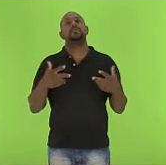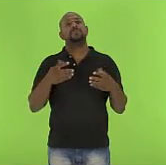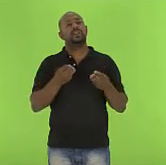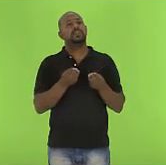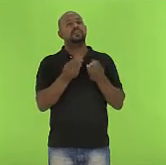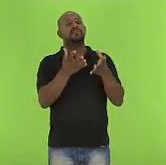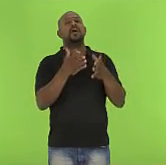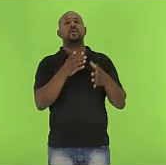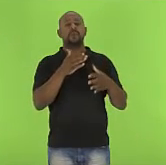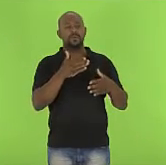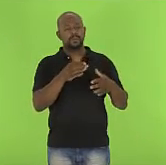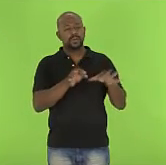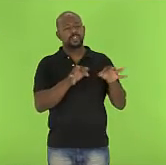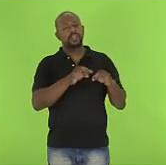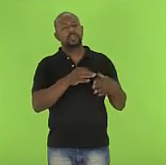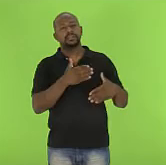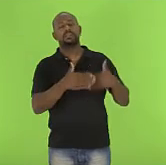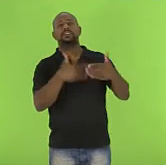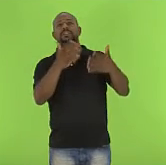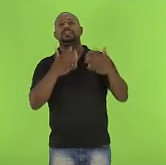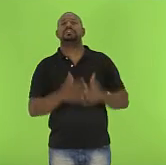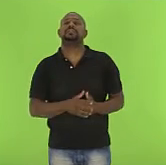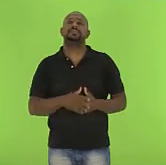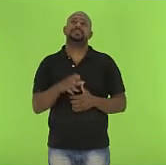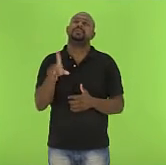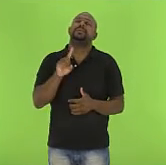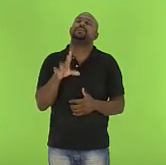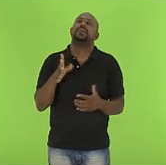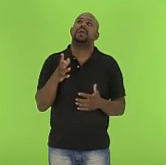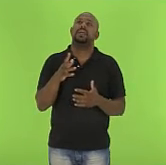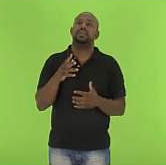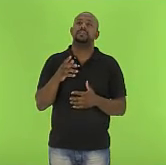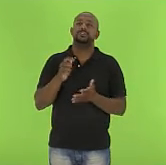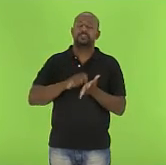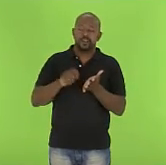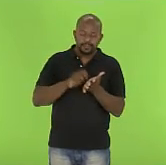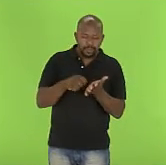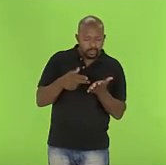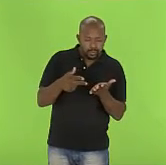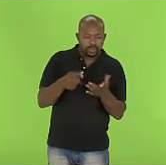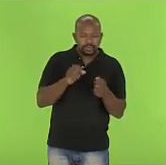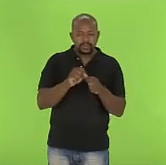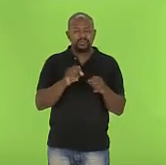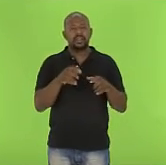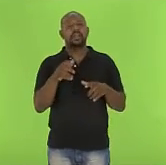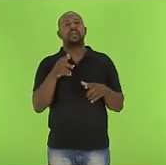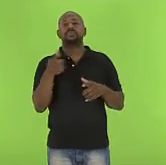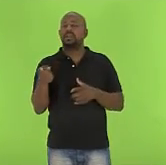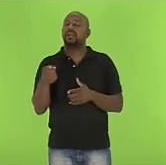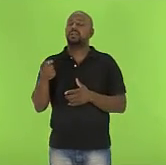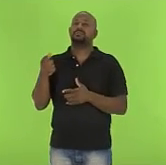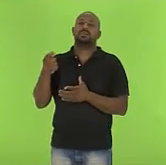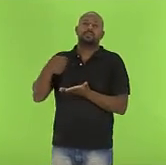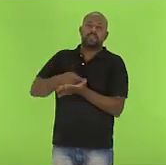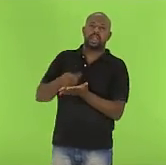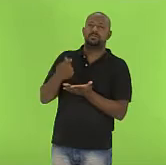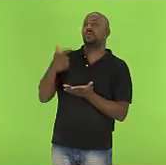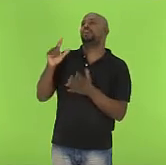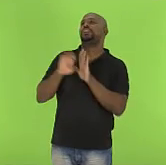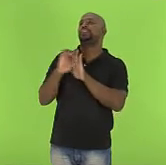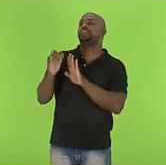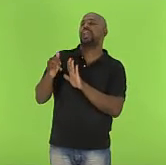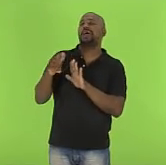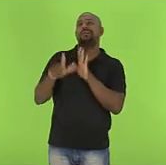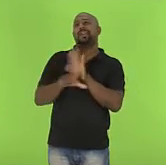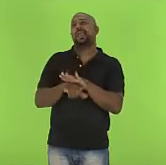material para levar o projeto adiante, né? Então, não é simplesmente a gente escreveu uma coisa e chegou para um patrocinador, para um